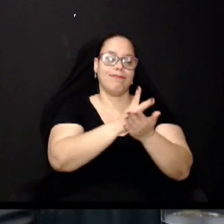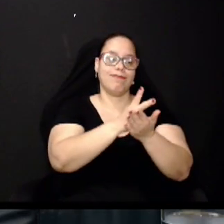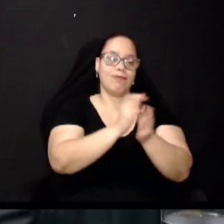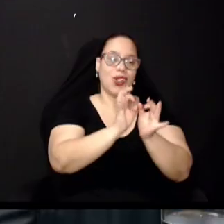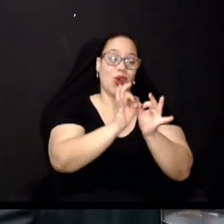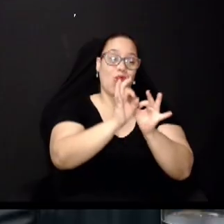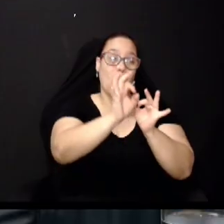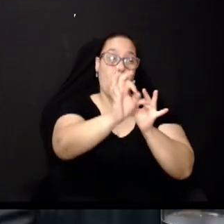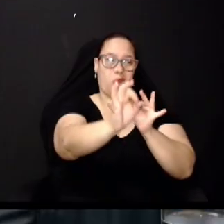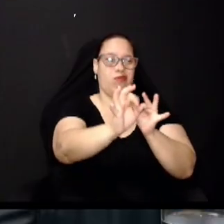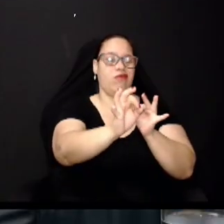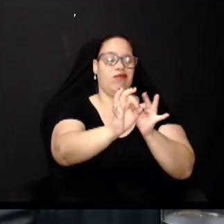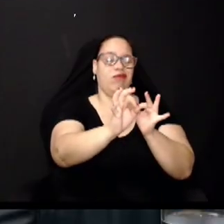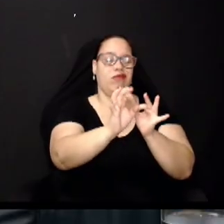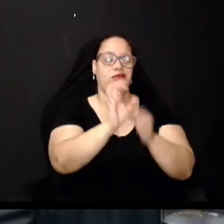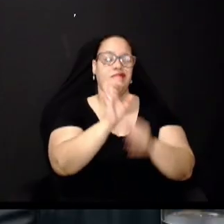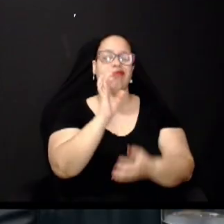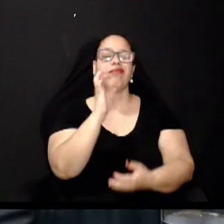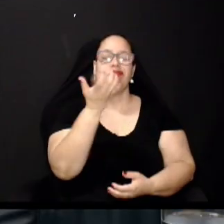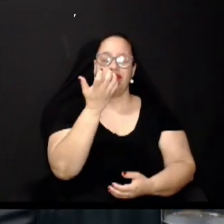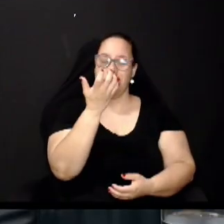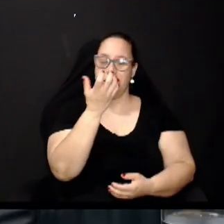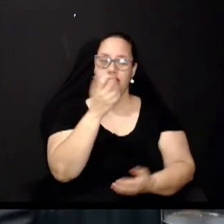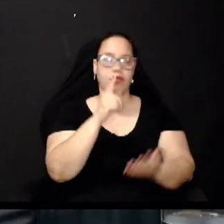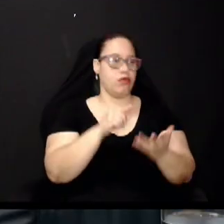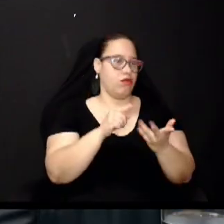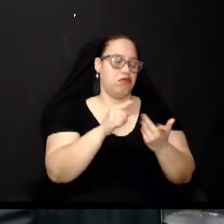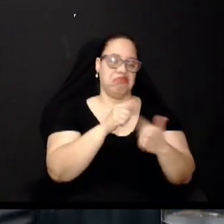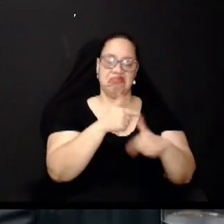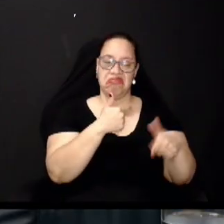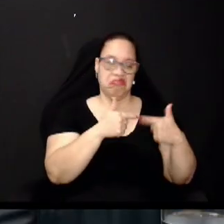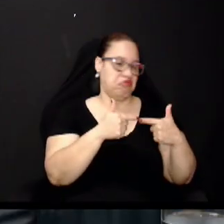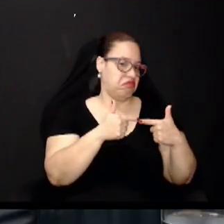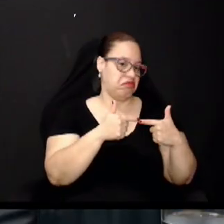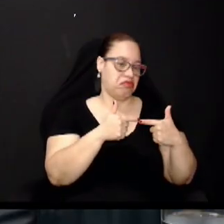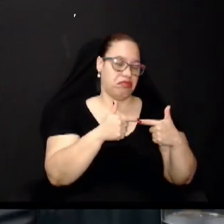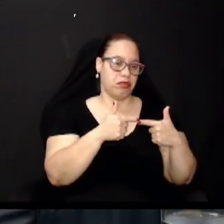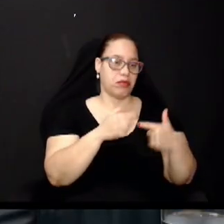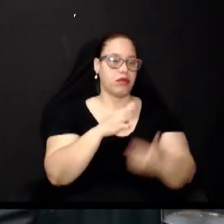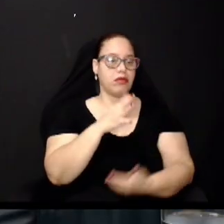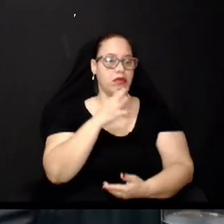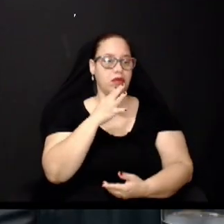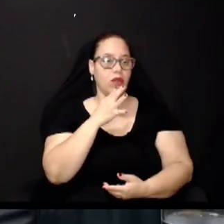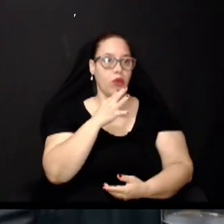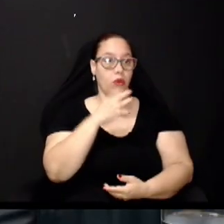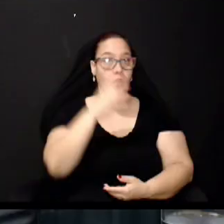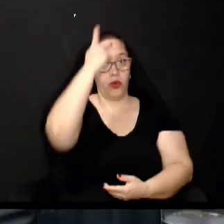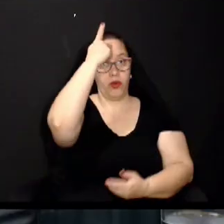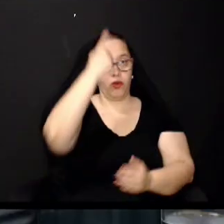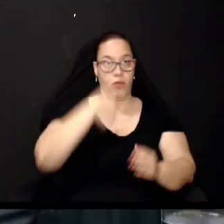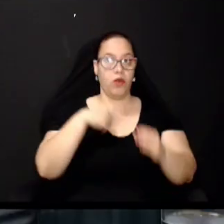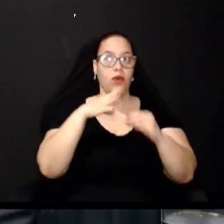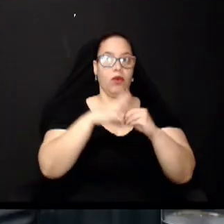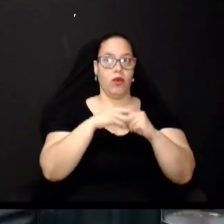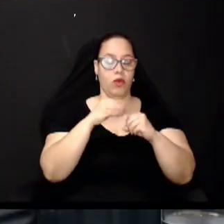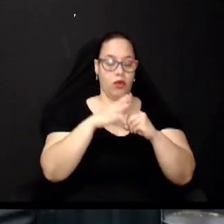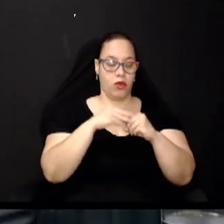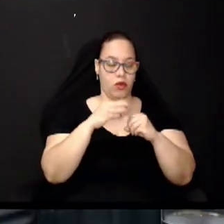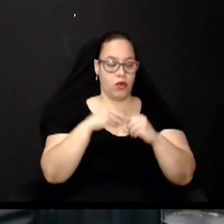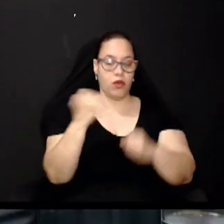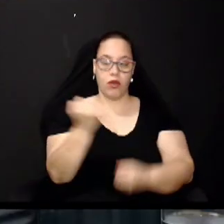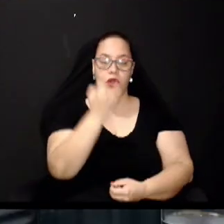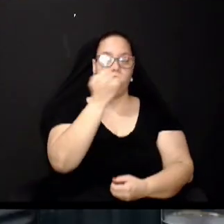pode acontecer por meio de vários trabalhos, né? Mas o autoconhecimento é fundamental. Então, buscar